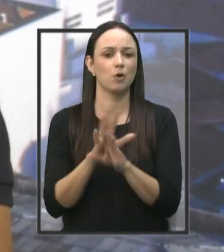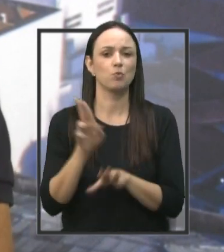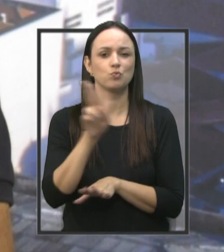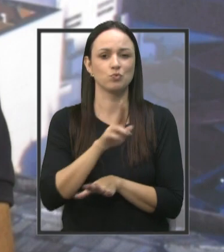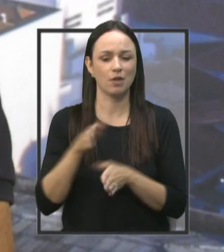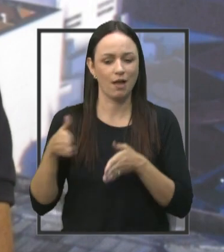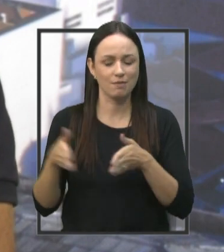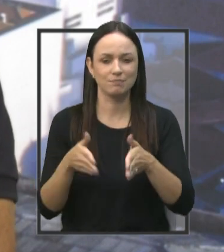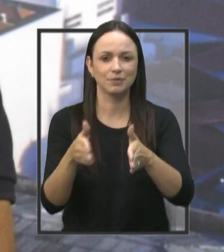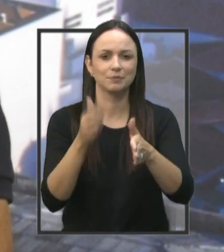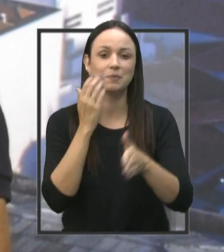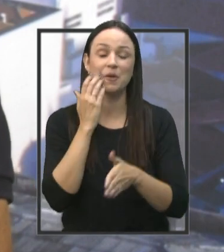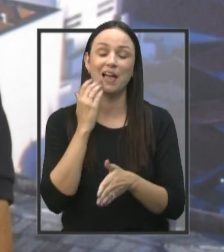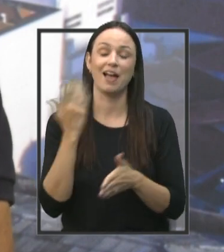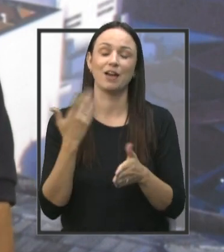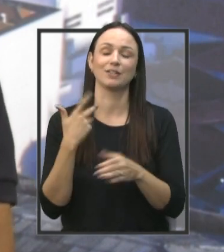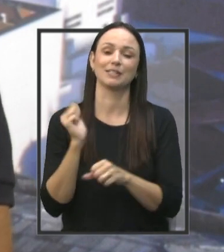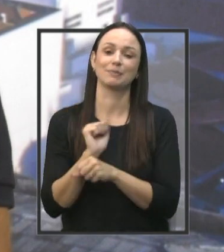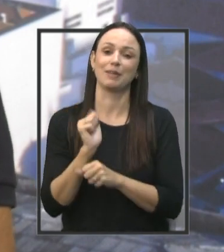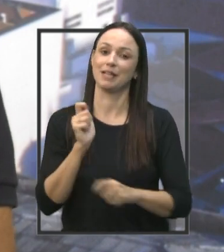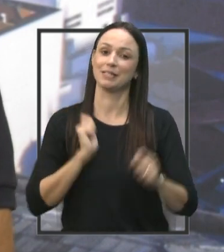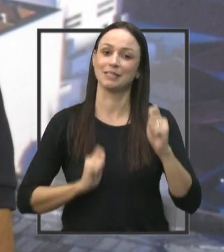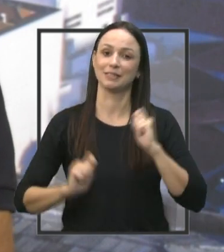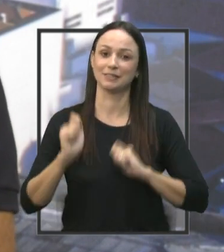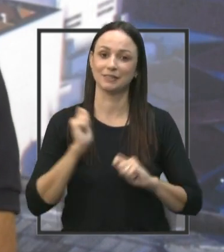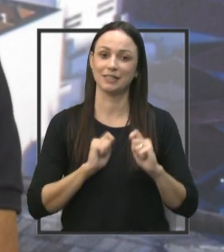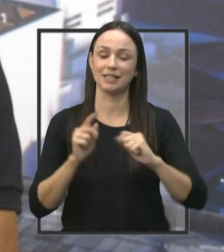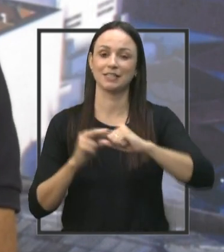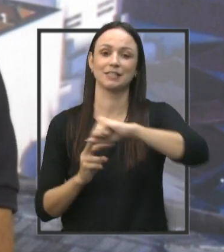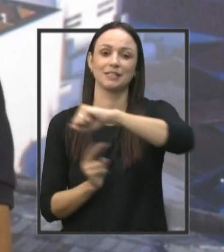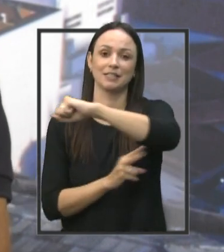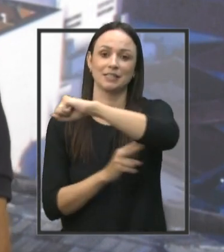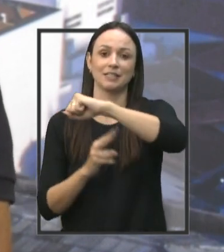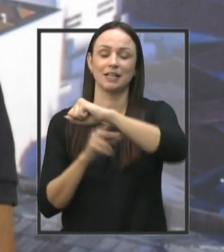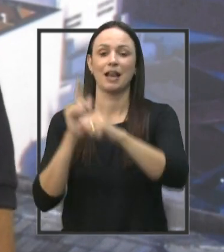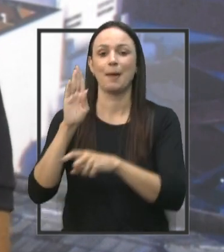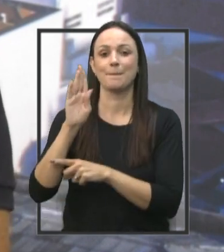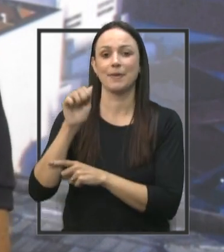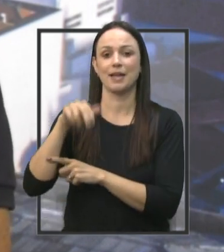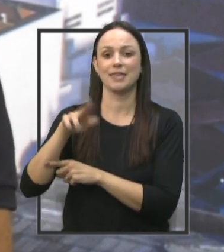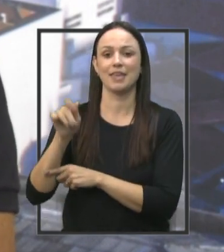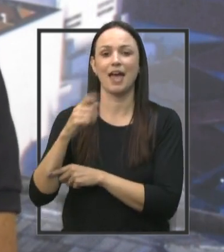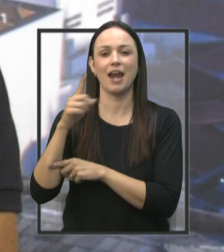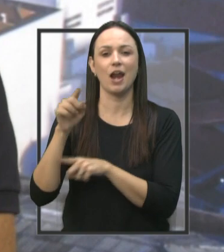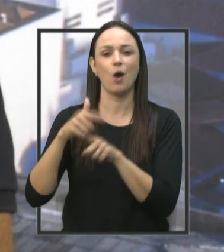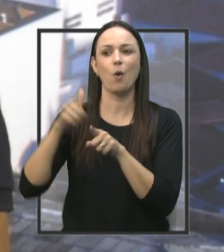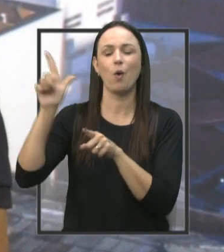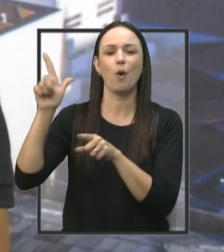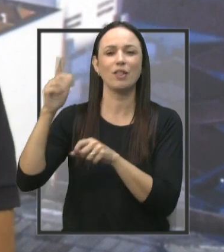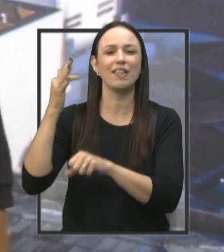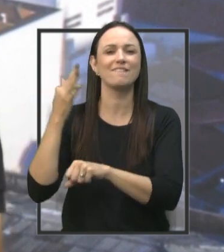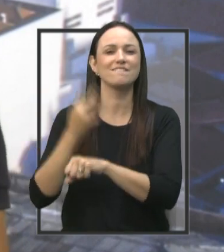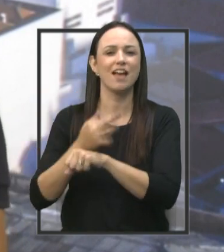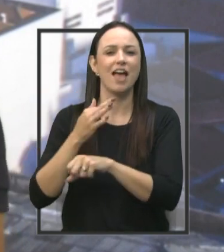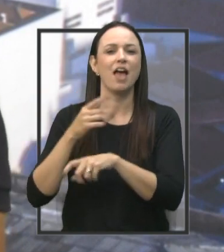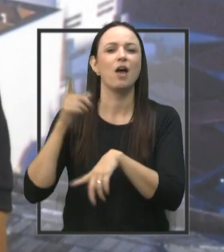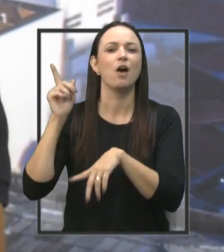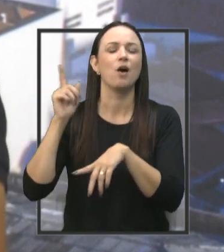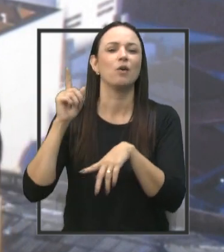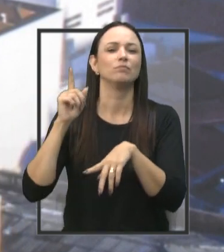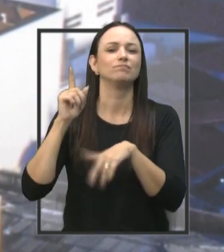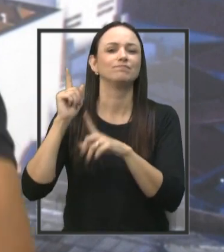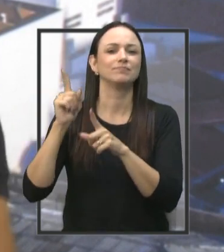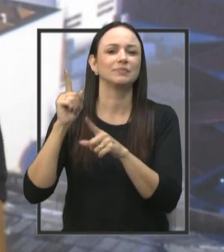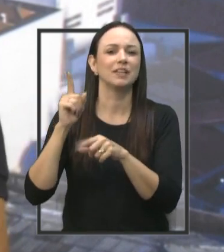o caminho e nós esperamos ansiosamente que a ponte lá do Banharão, mesmo aquela ponte de ferro que estava muito